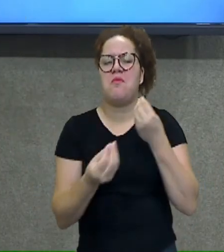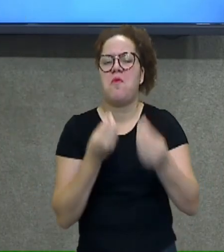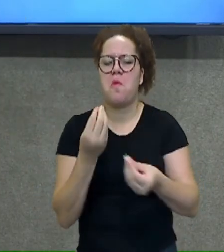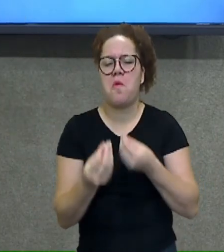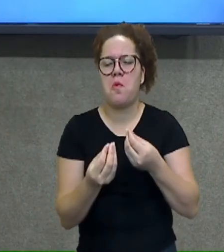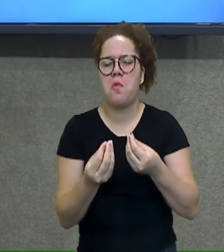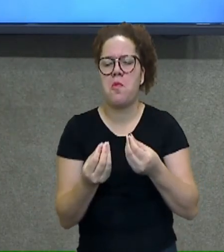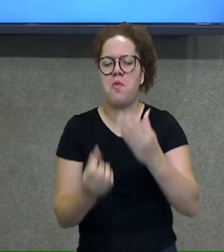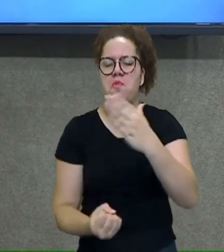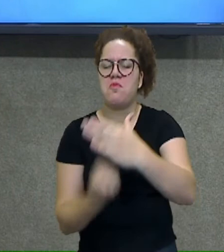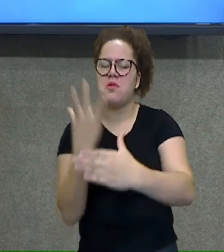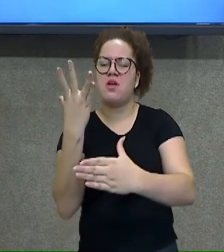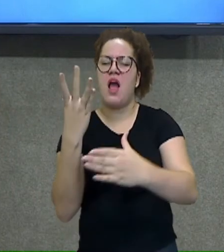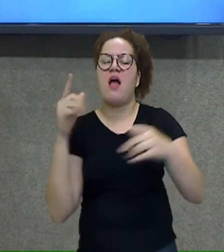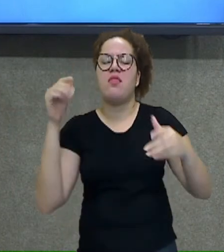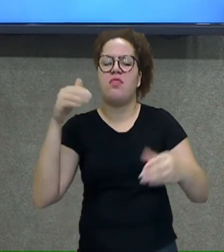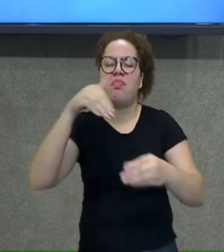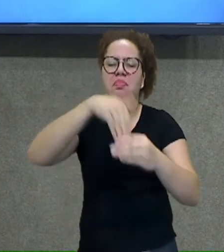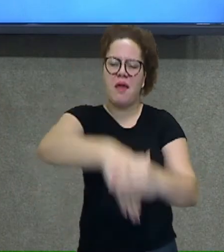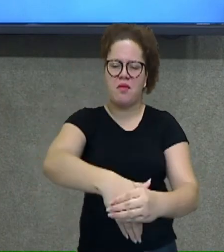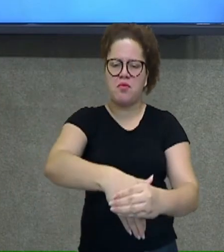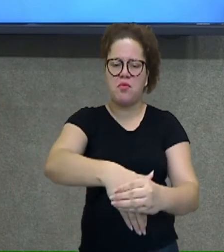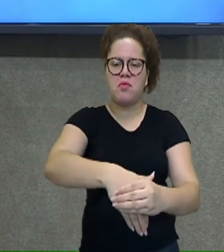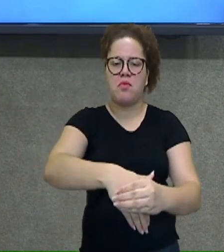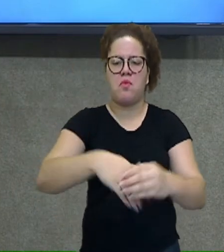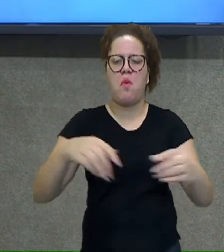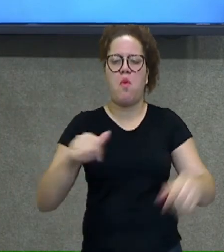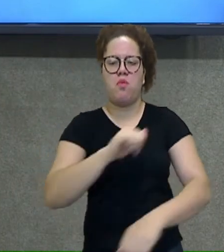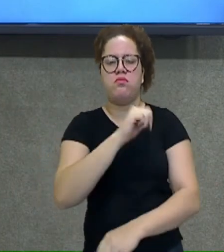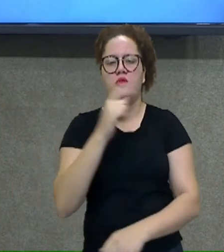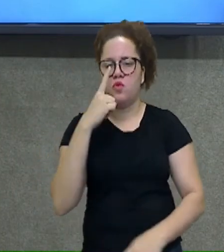você criar dentro de um lixão?